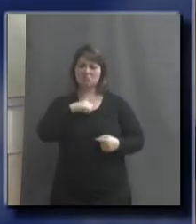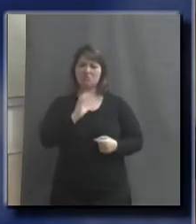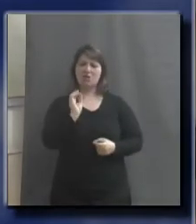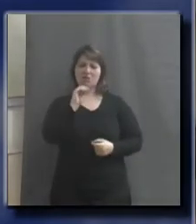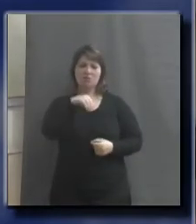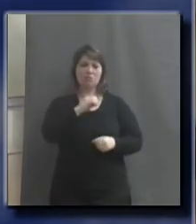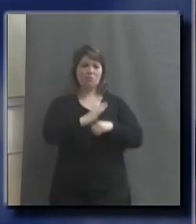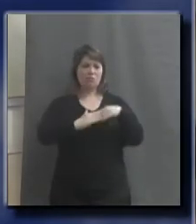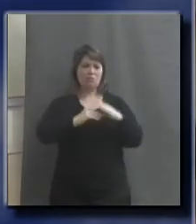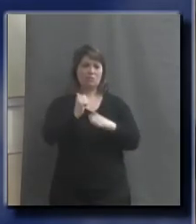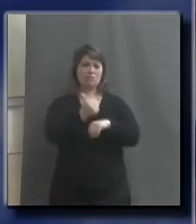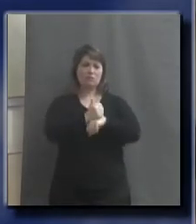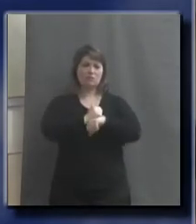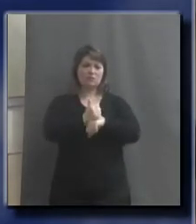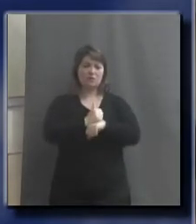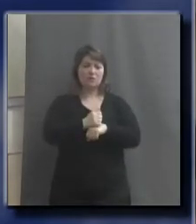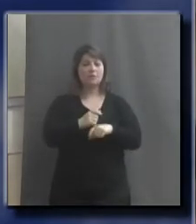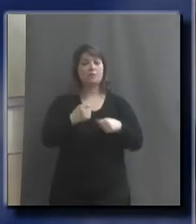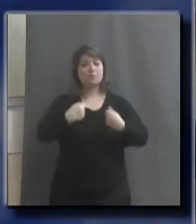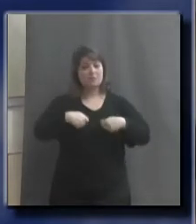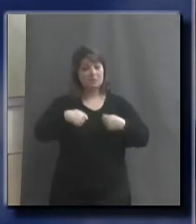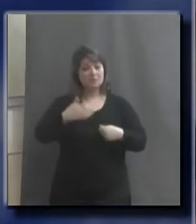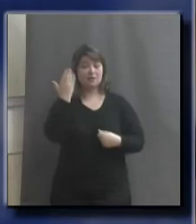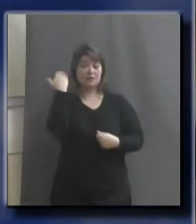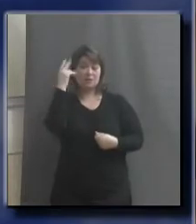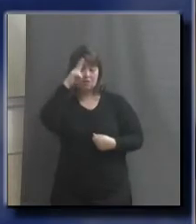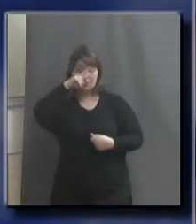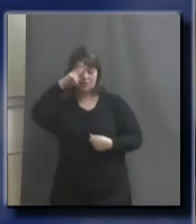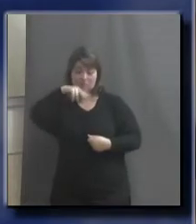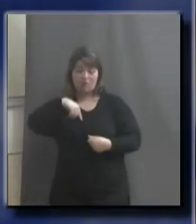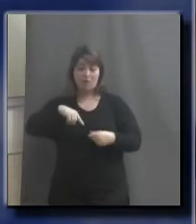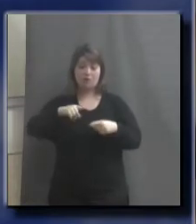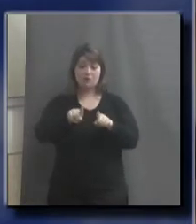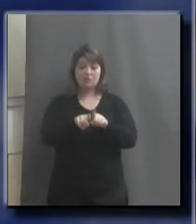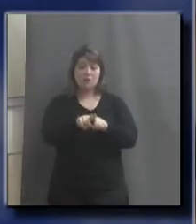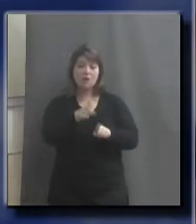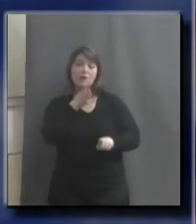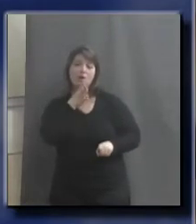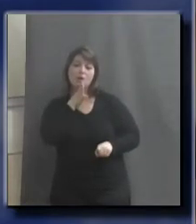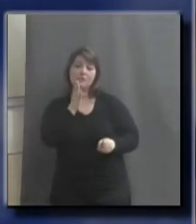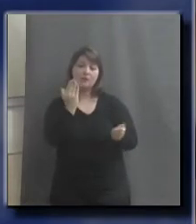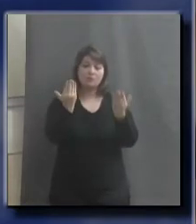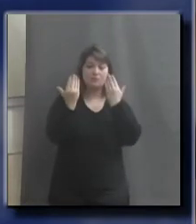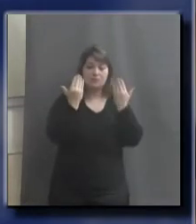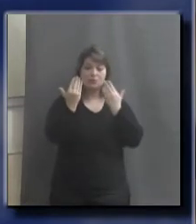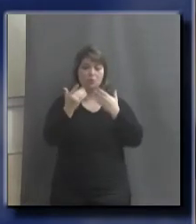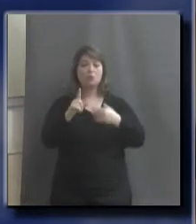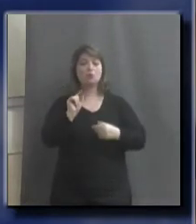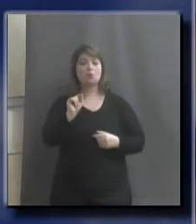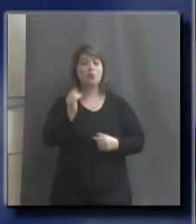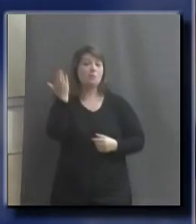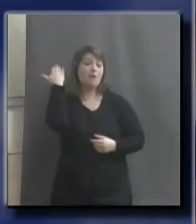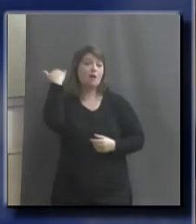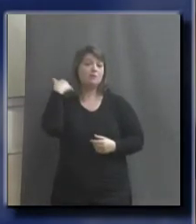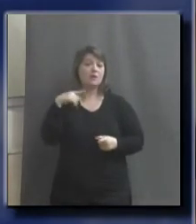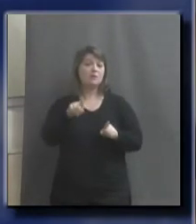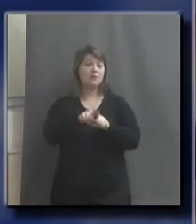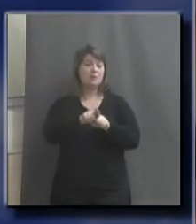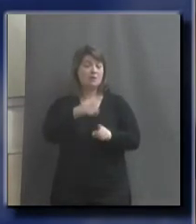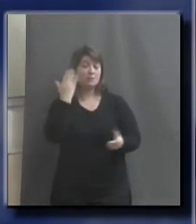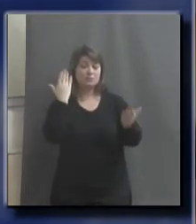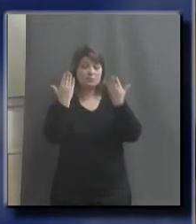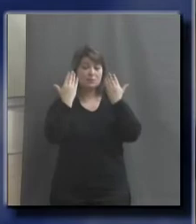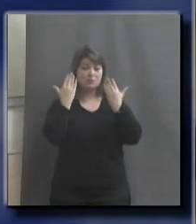que valorize, sim, processos históricos de construção do conhecimento na psicologia, mas que pense numa psicologia, inclusive uma